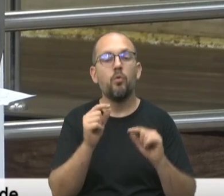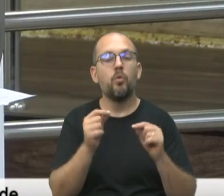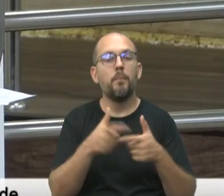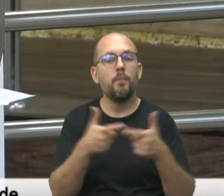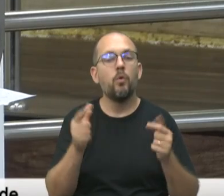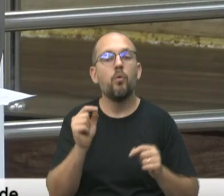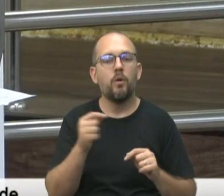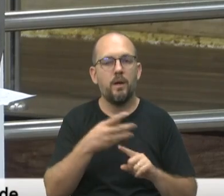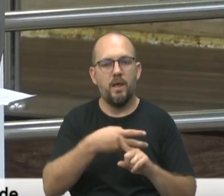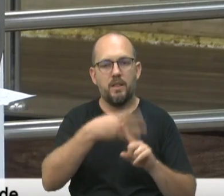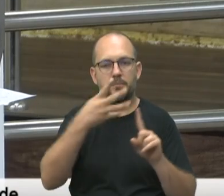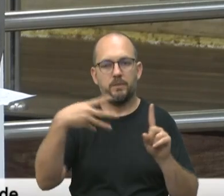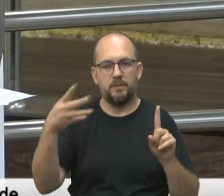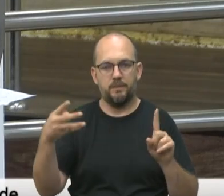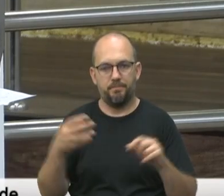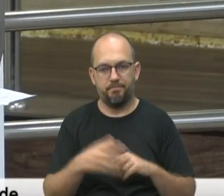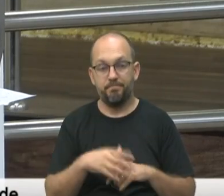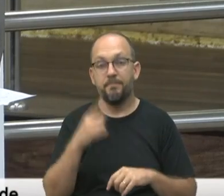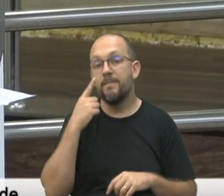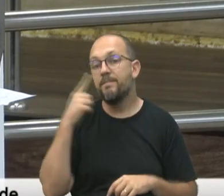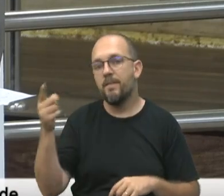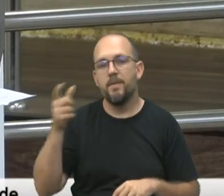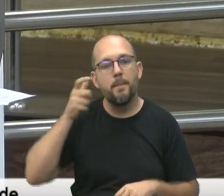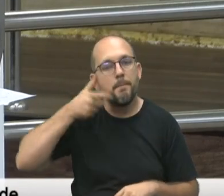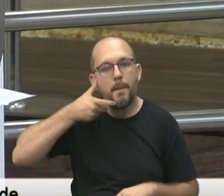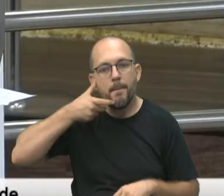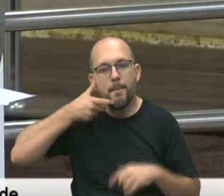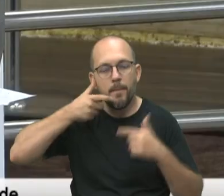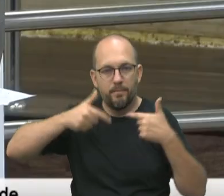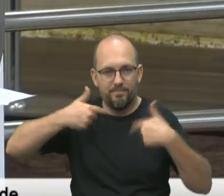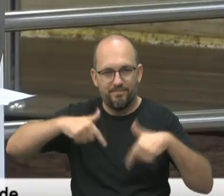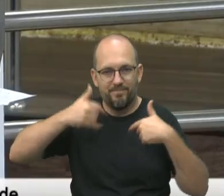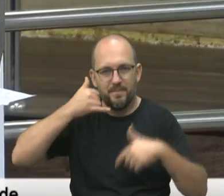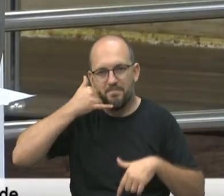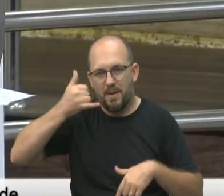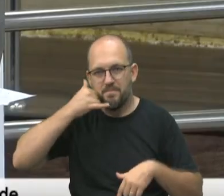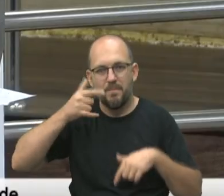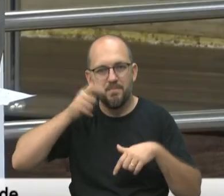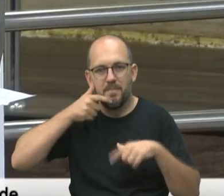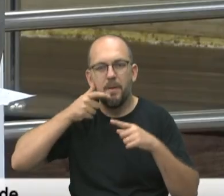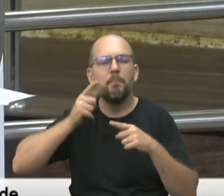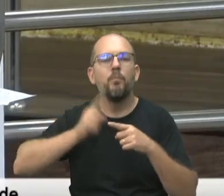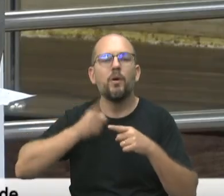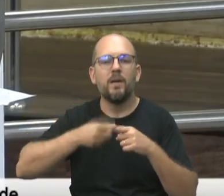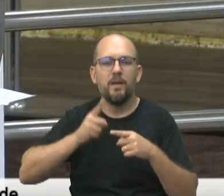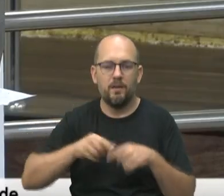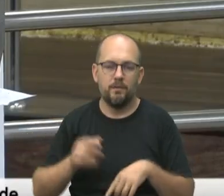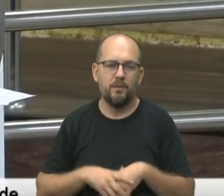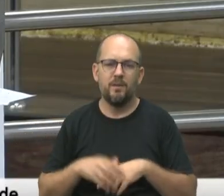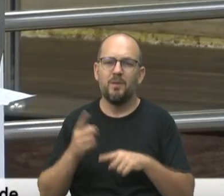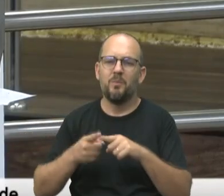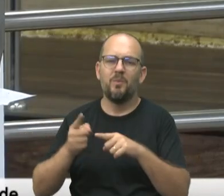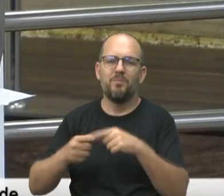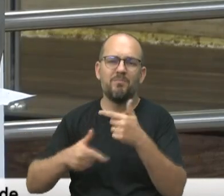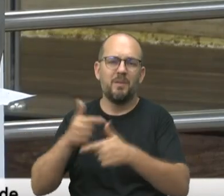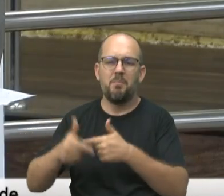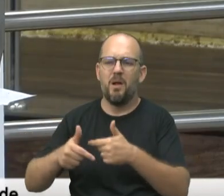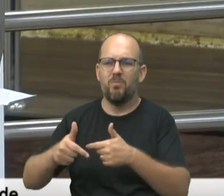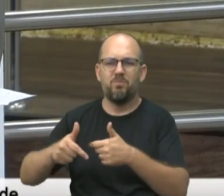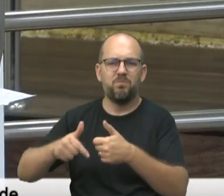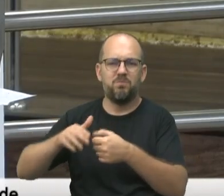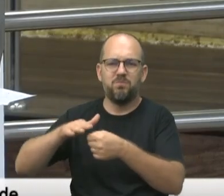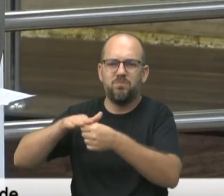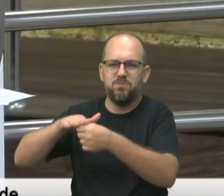pessoas LGBTs. Vai ver um telemarketing. Por quê? Porque é o subemprego, é o trabalho precário, é o único